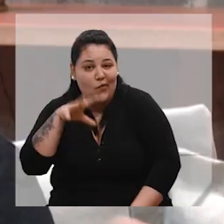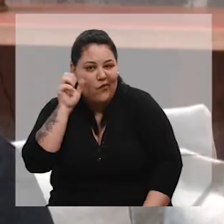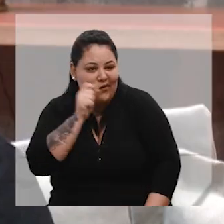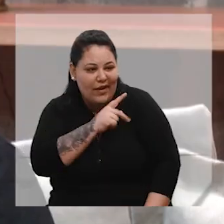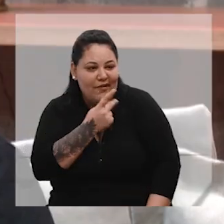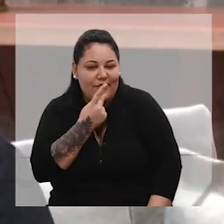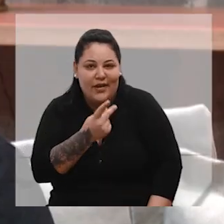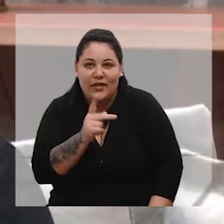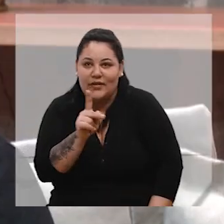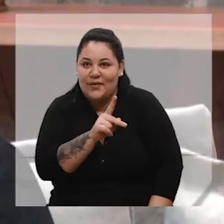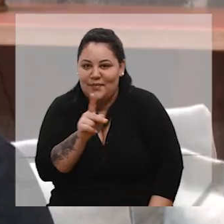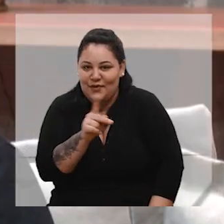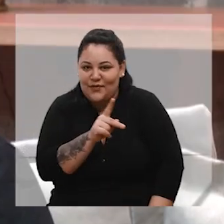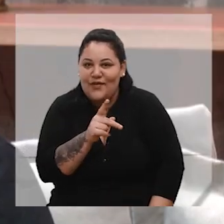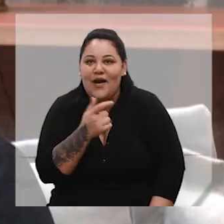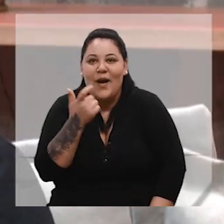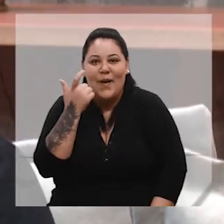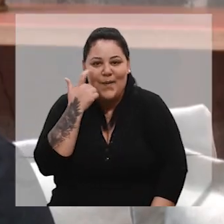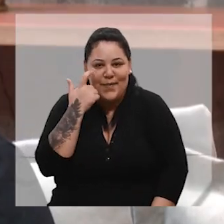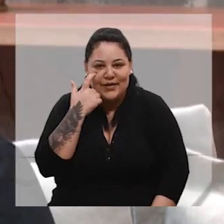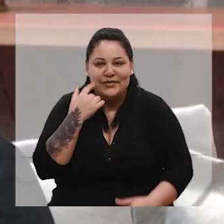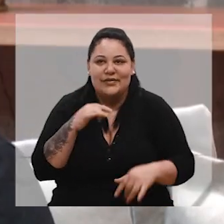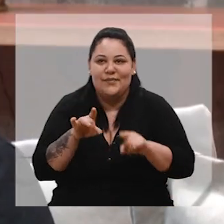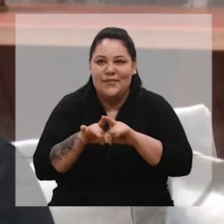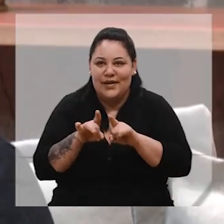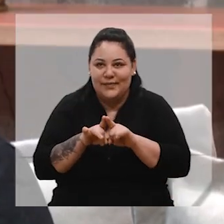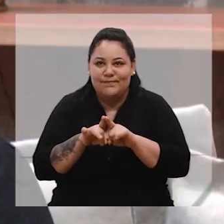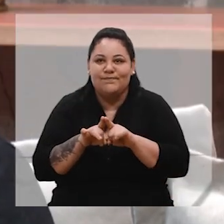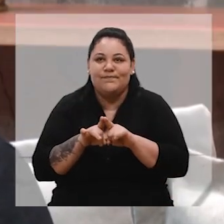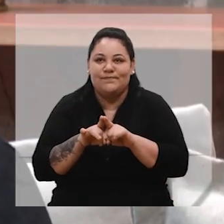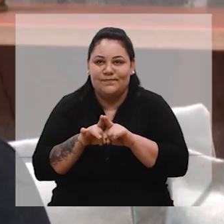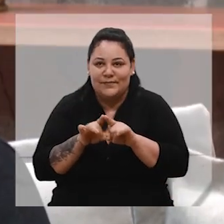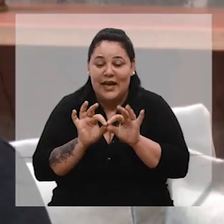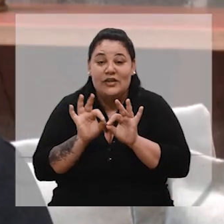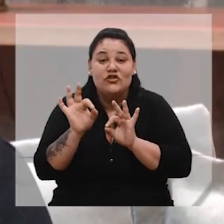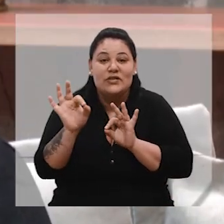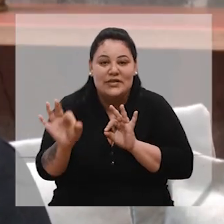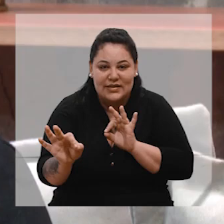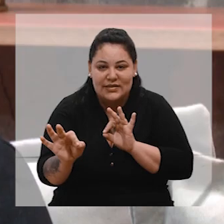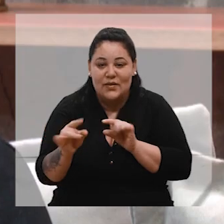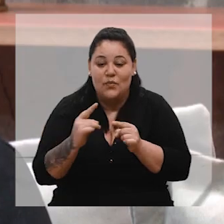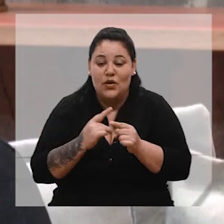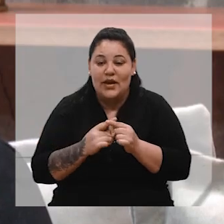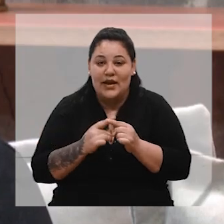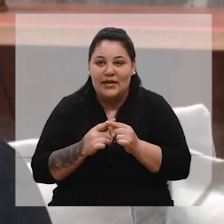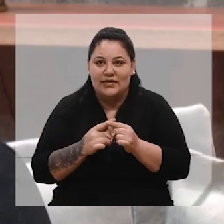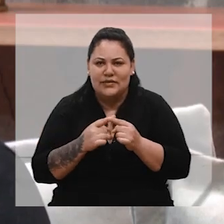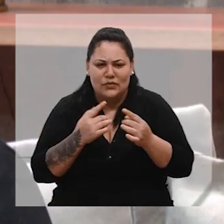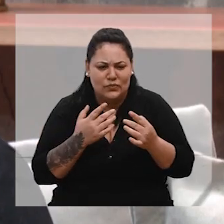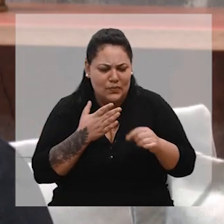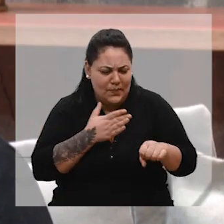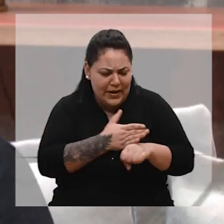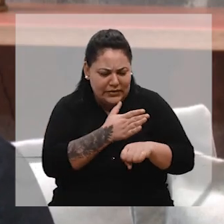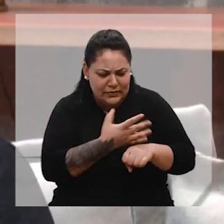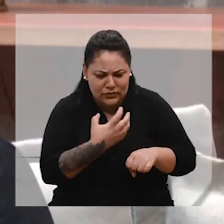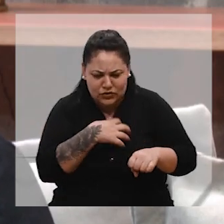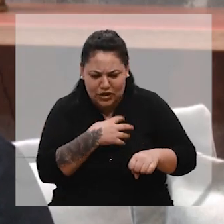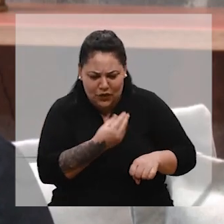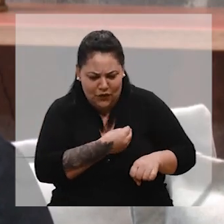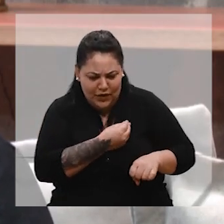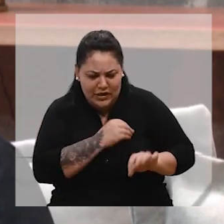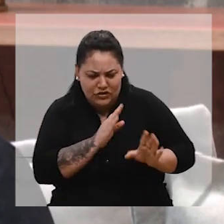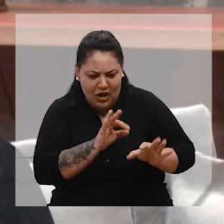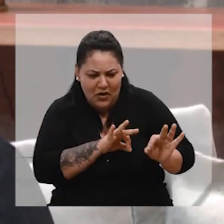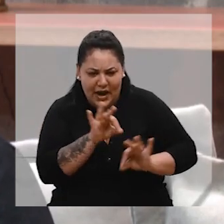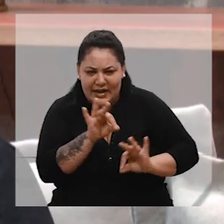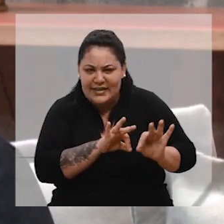e ouvindo também o relato da prof, eu penso inclusive no deslocamento, né, desses alunos, e me parece que eles estão sendo inseridos num modo